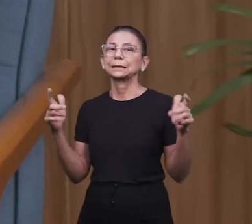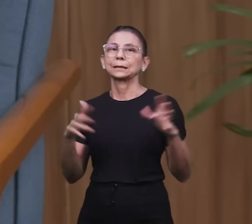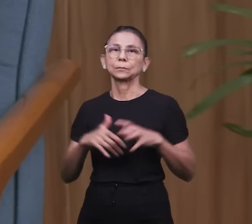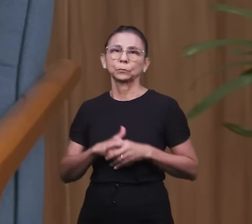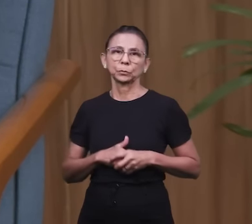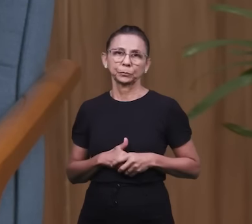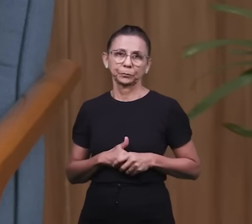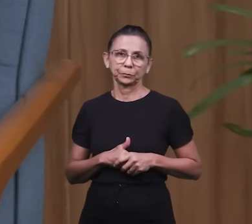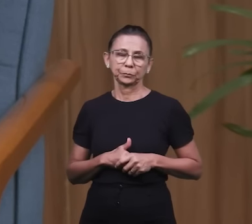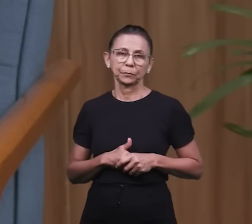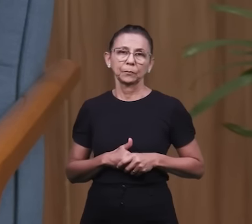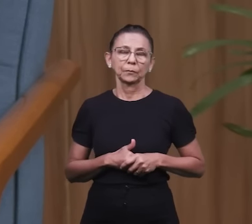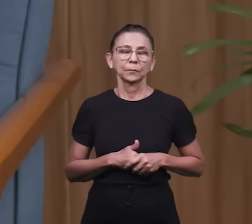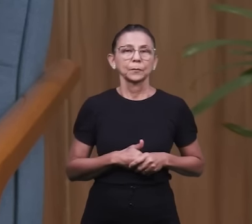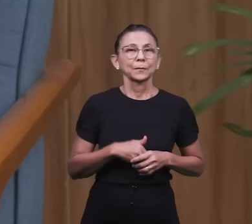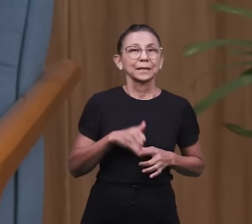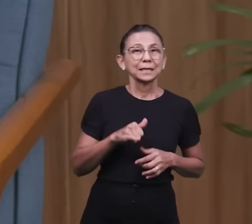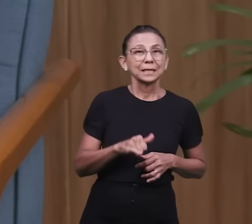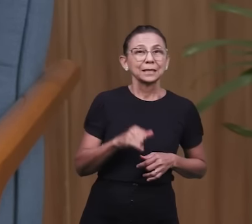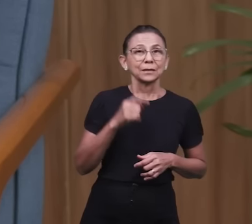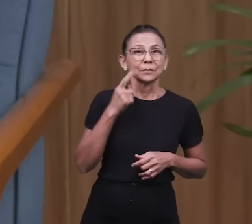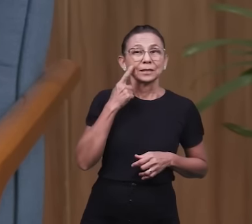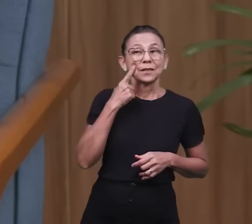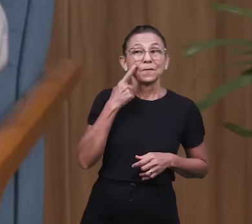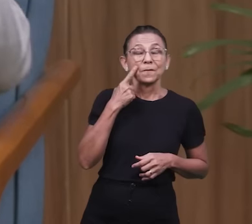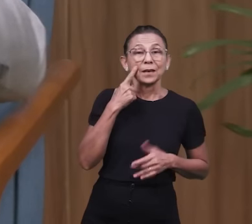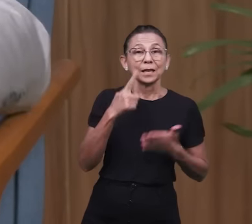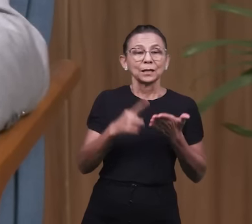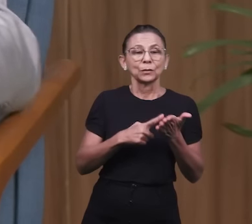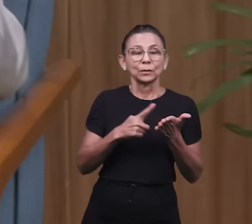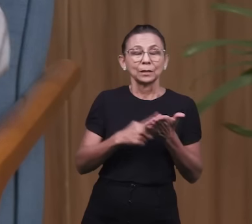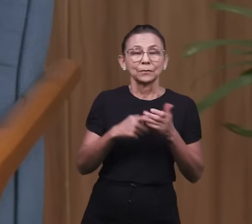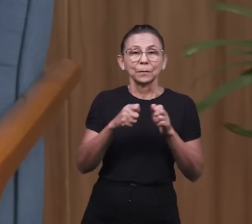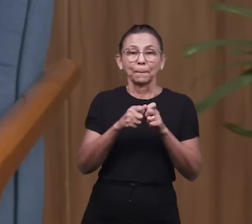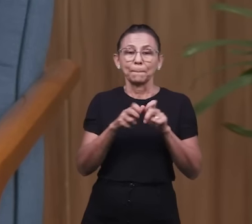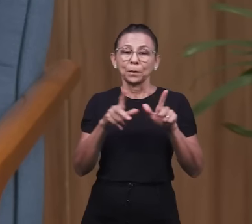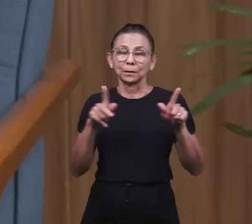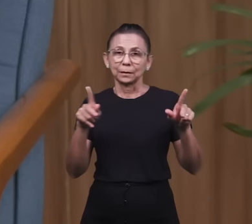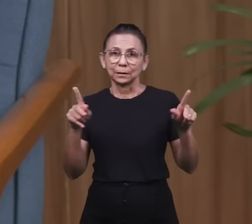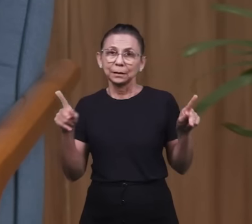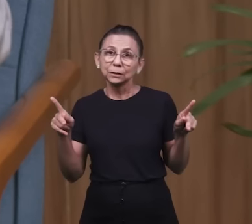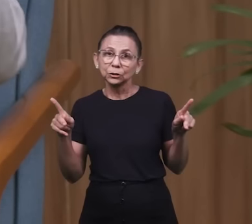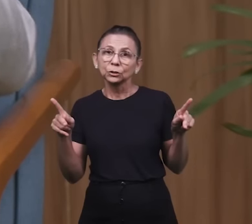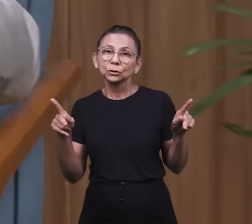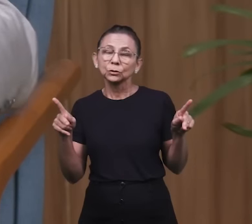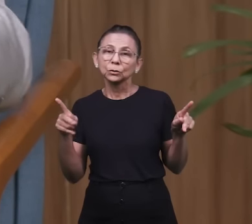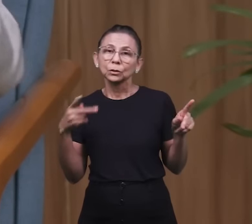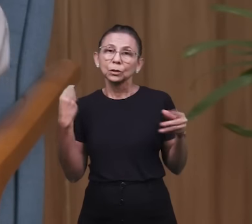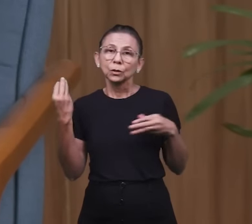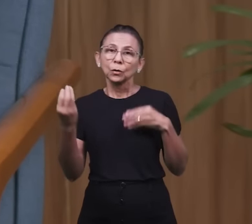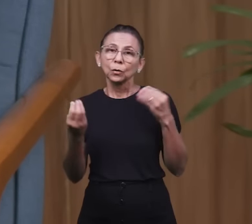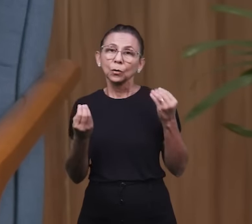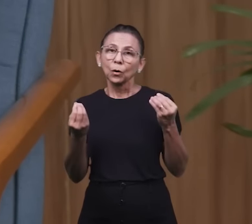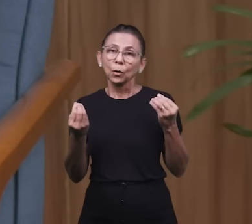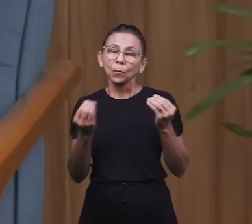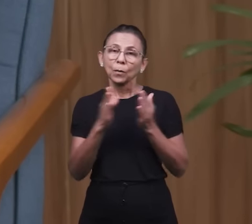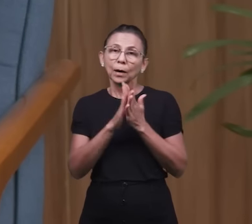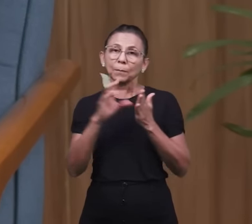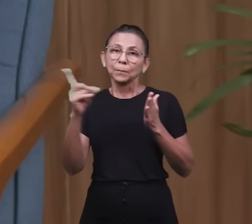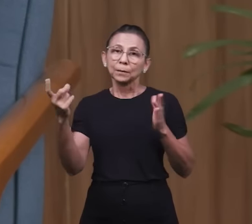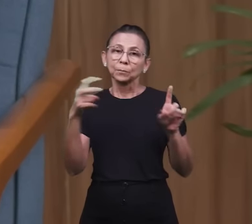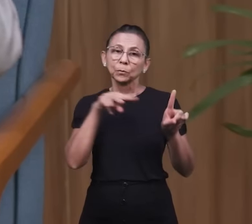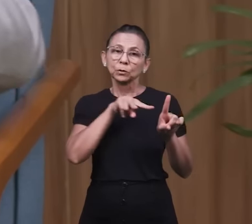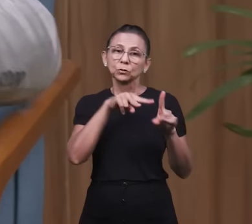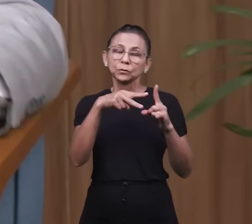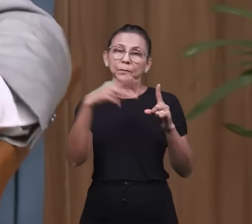projeto Vamos agora para o Apocalipse pra gente ver como a palavra do ponto de vista Profético ela